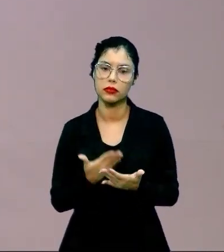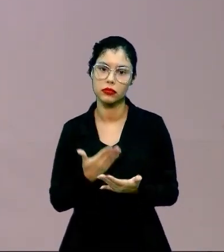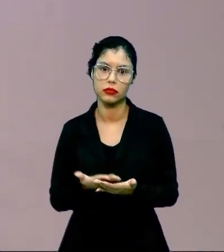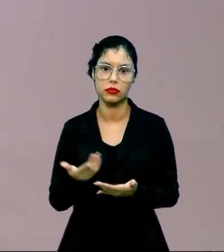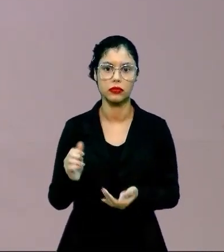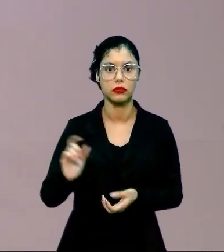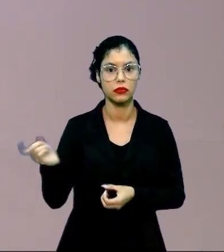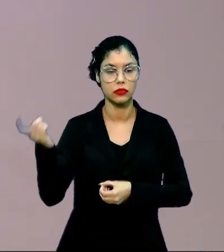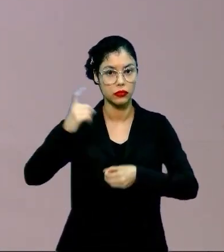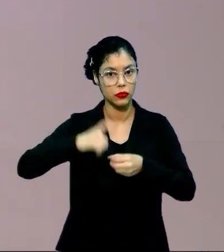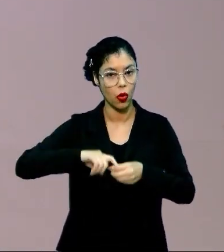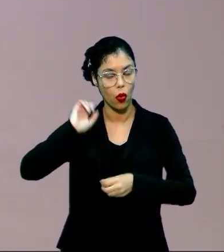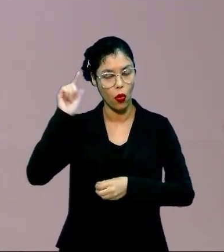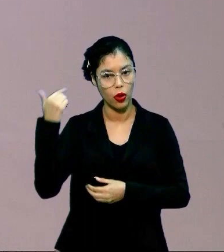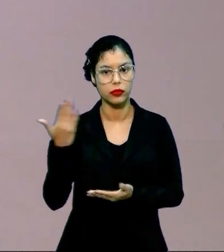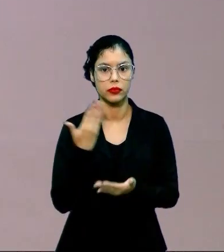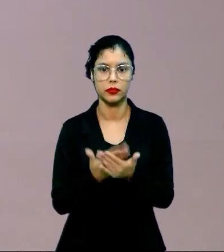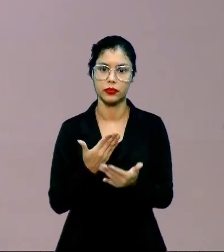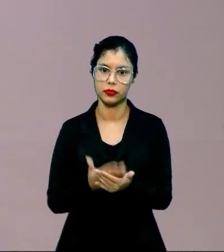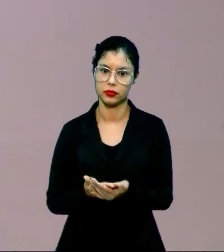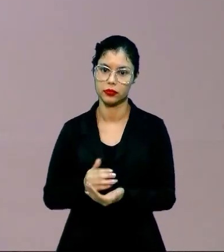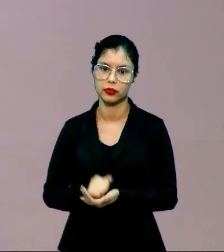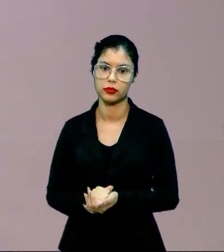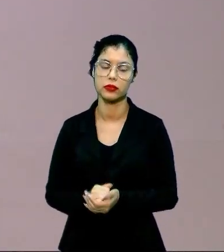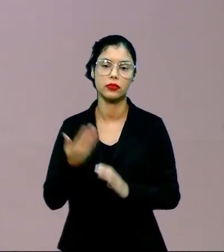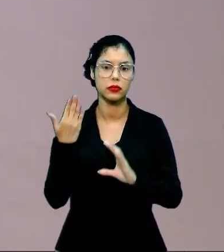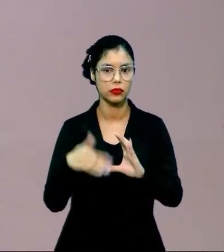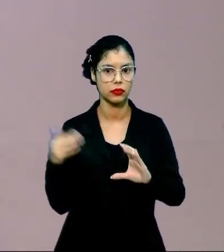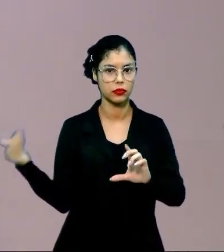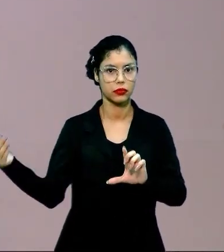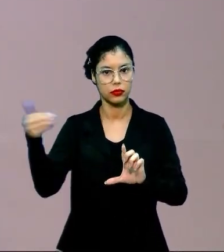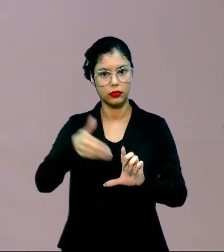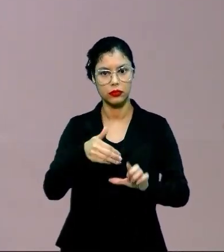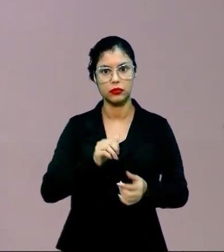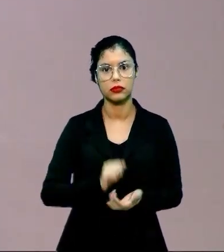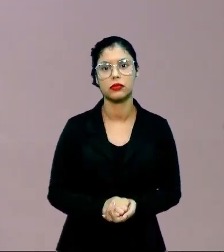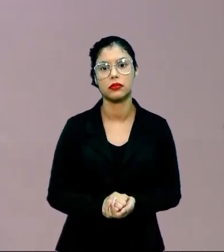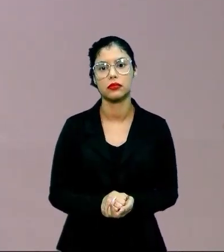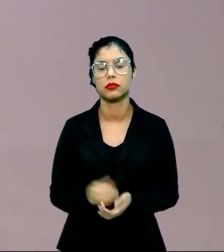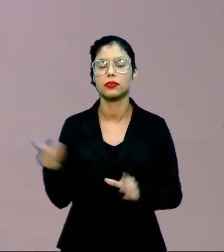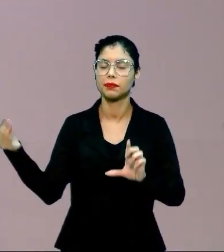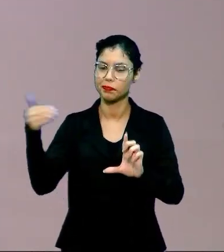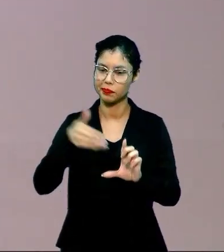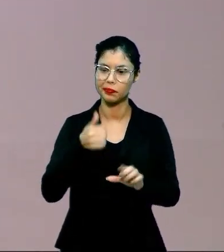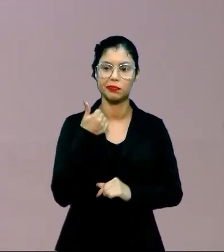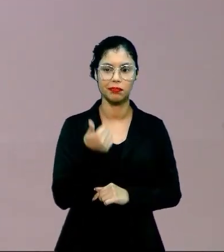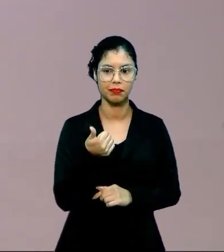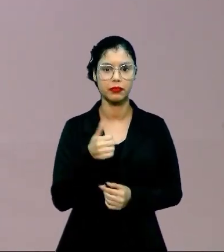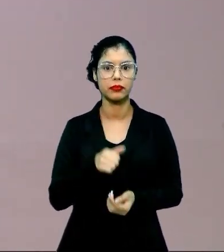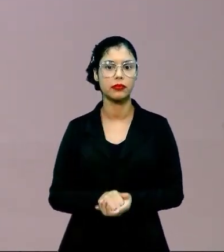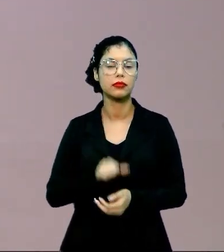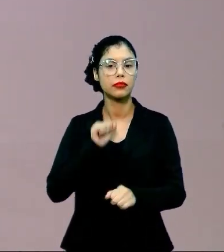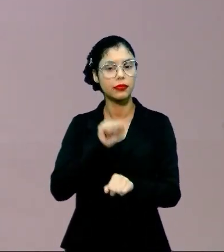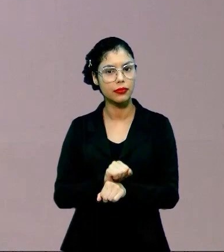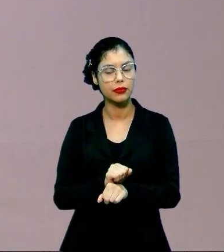aula ou ver outras aulas já postadas na nossa plataforma, acesse,